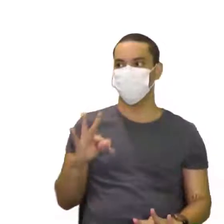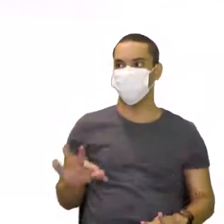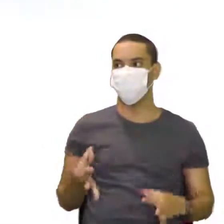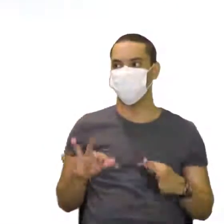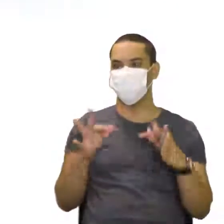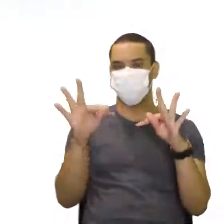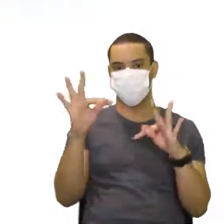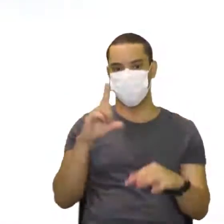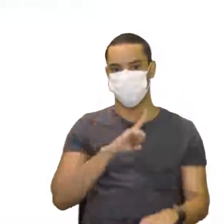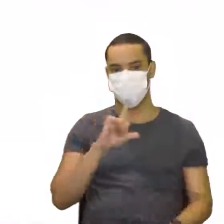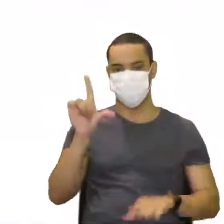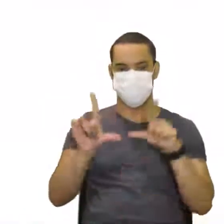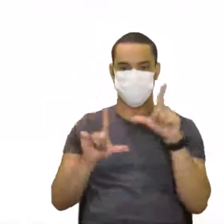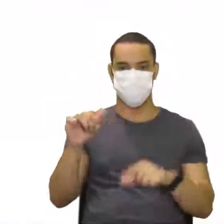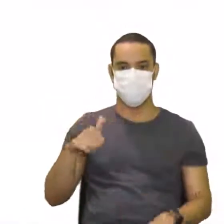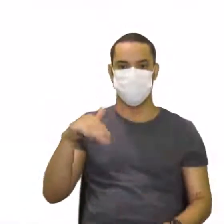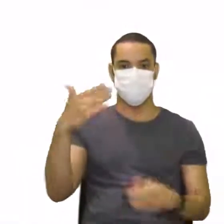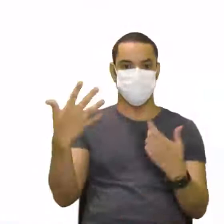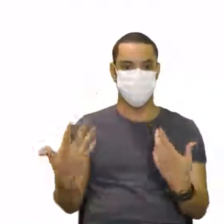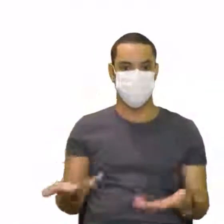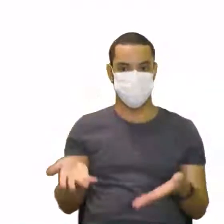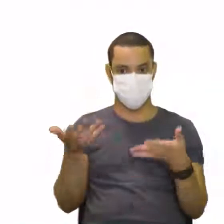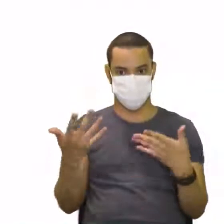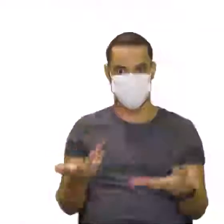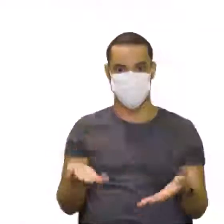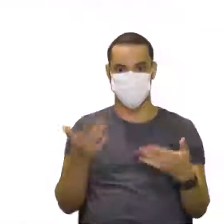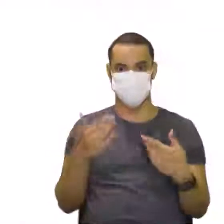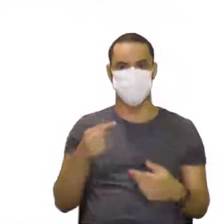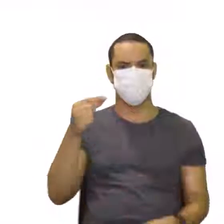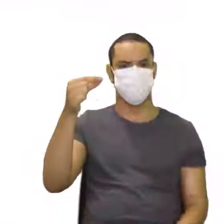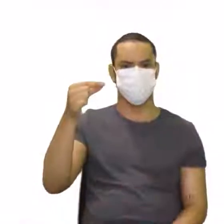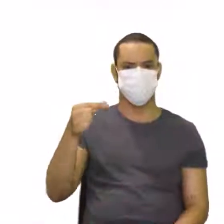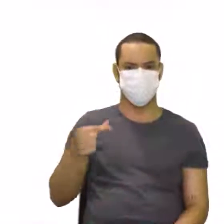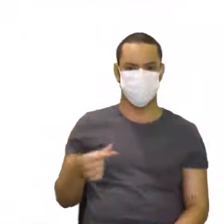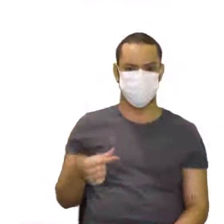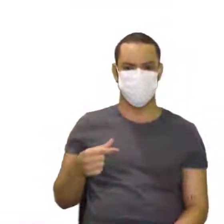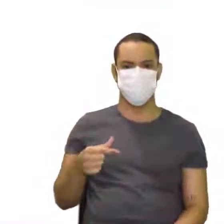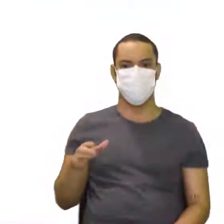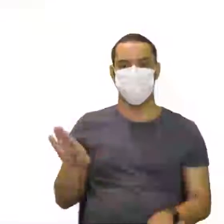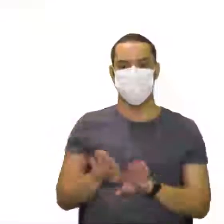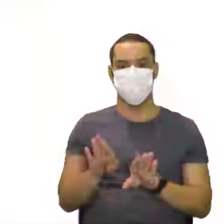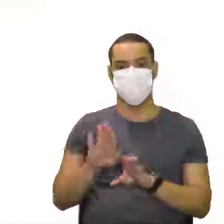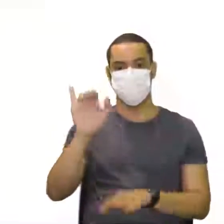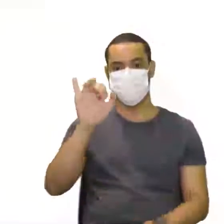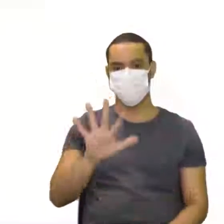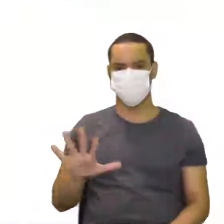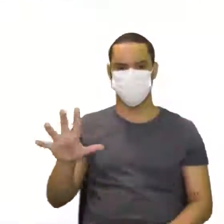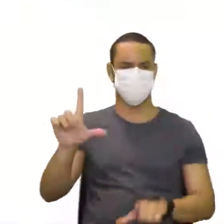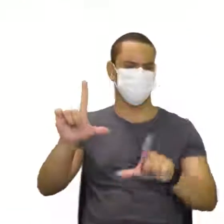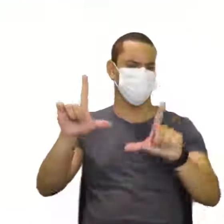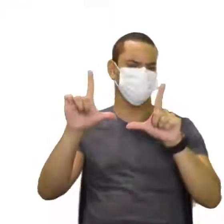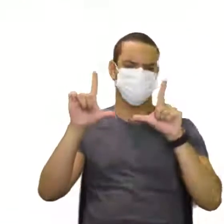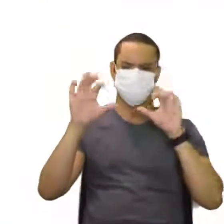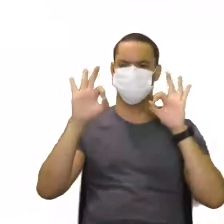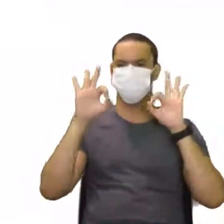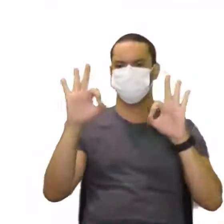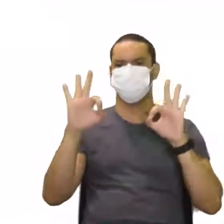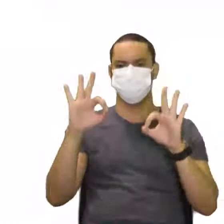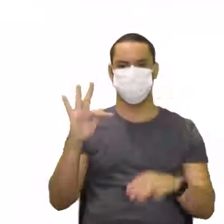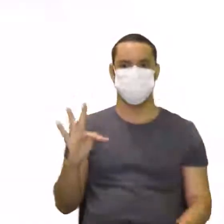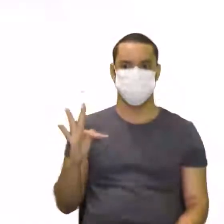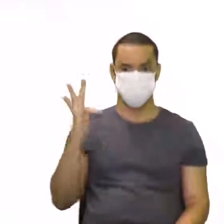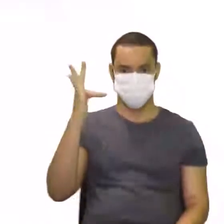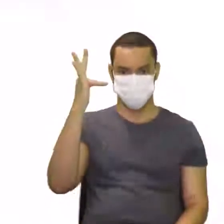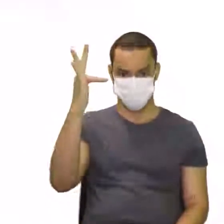tecnologias deixou as TVs mais leves, com telas muito mais finas e imagens com altíssima definição, e o futuro das telas